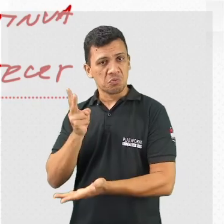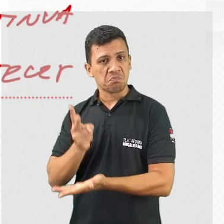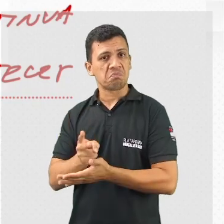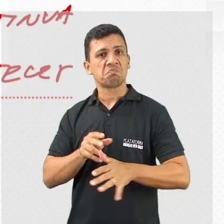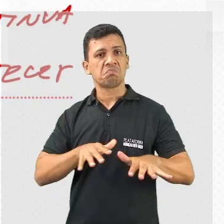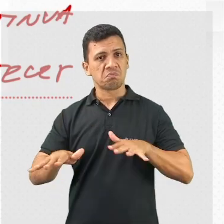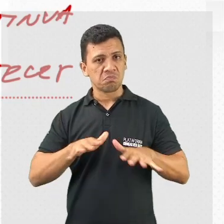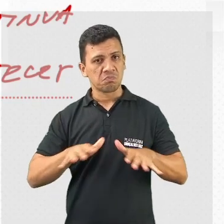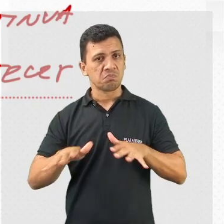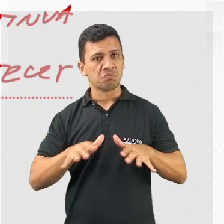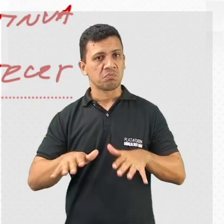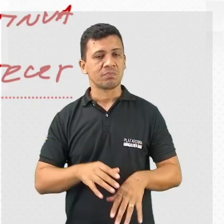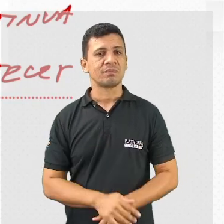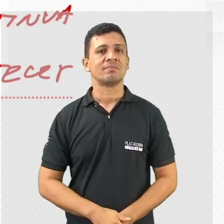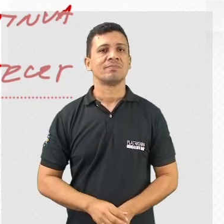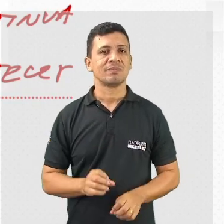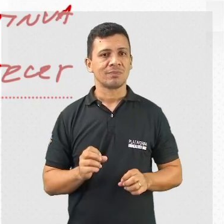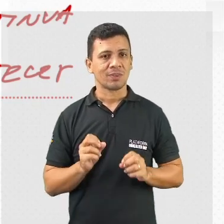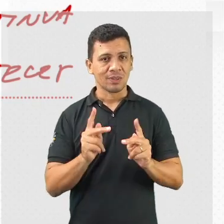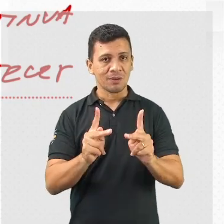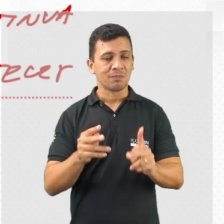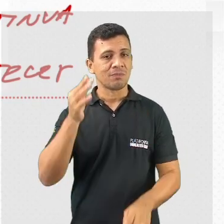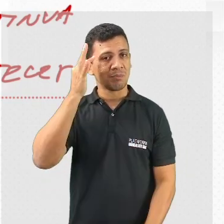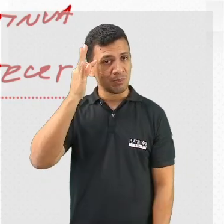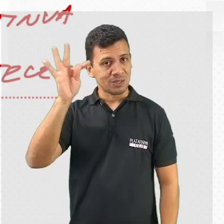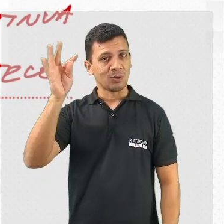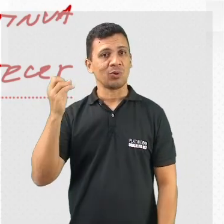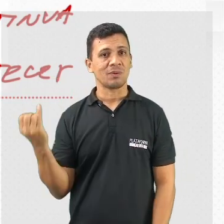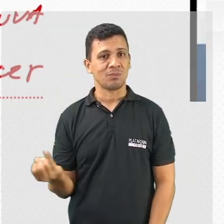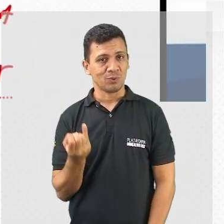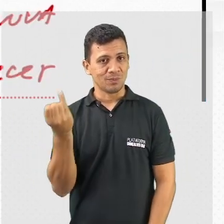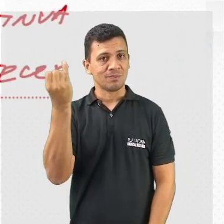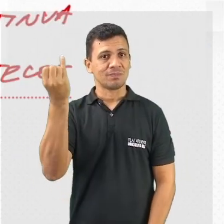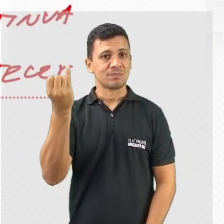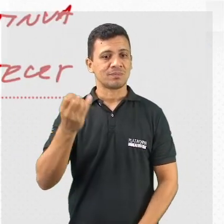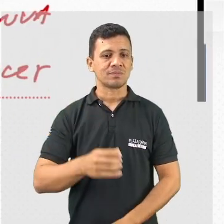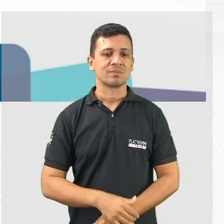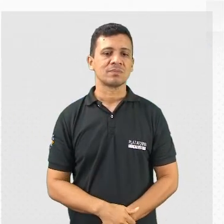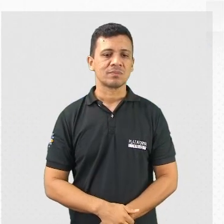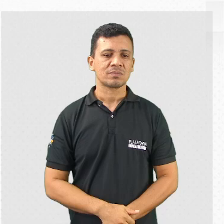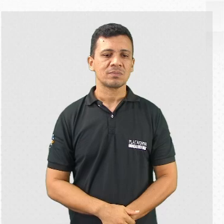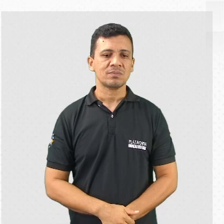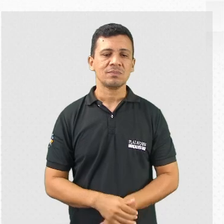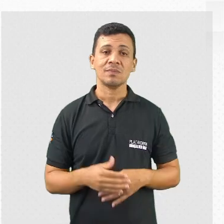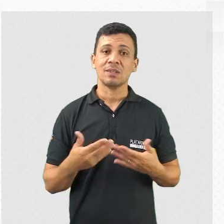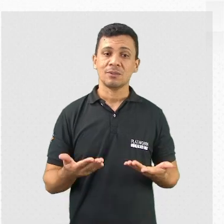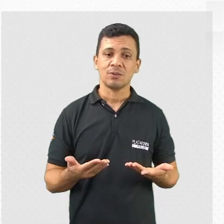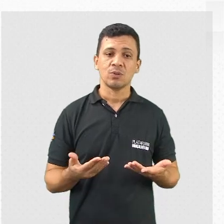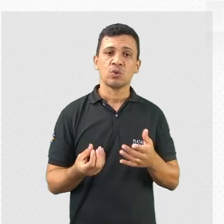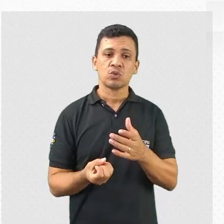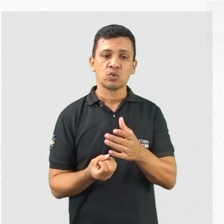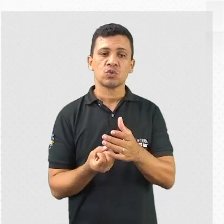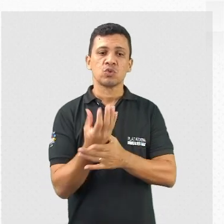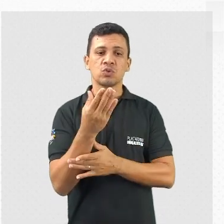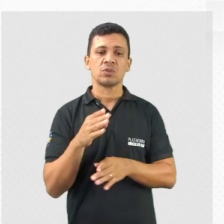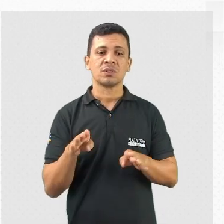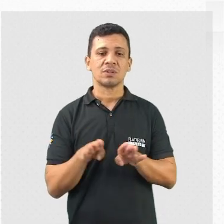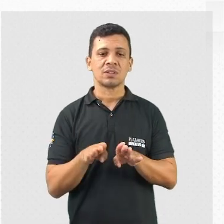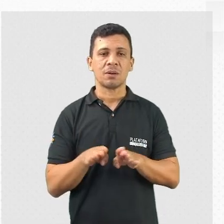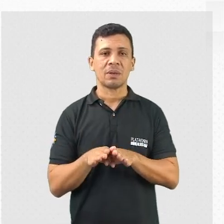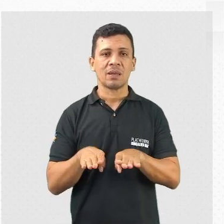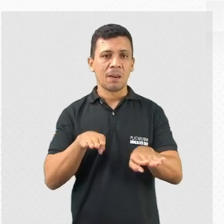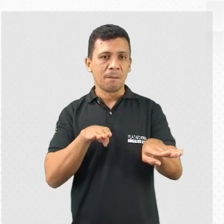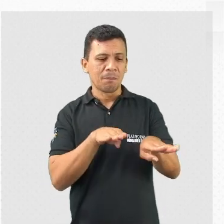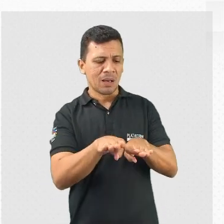deriva continental muito tranquila e uma teoria muito importante, tá? Nesse aspecto, surge também a teoria da tectônica de